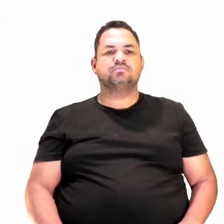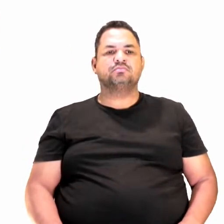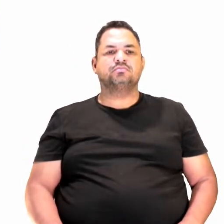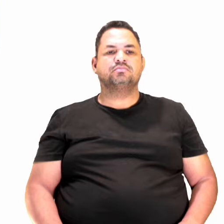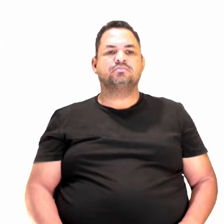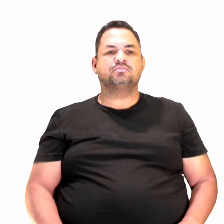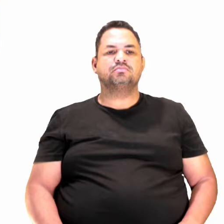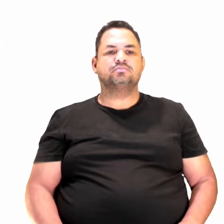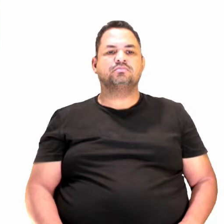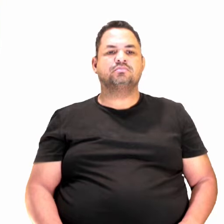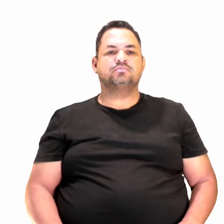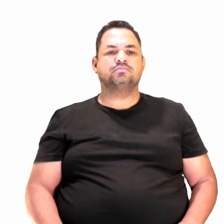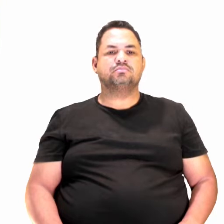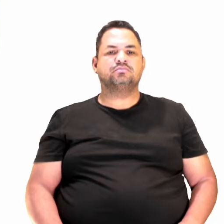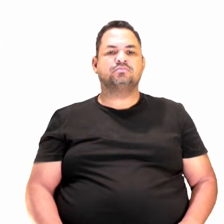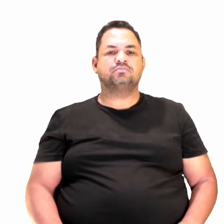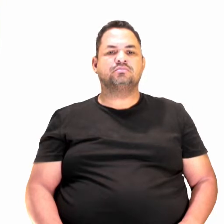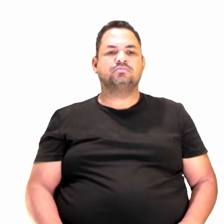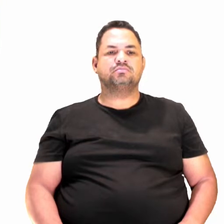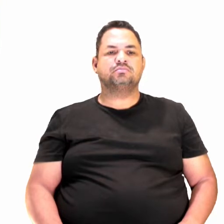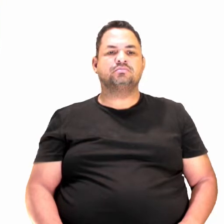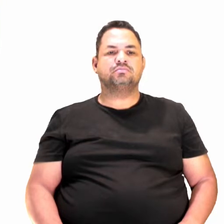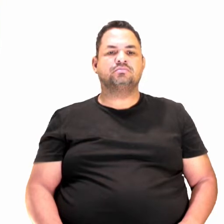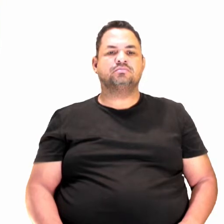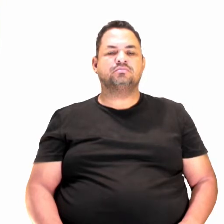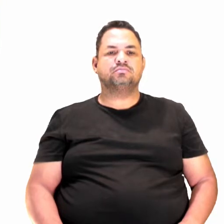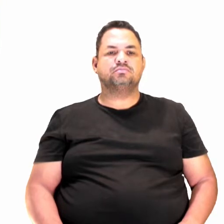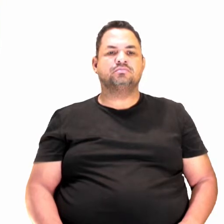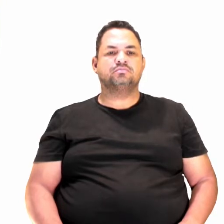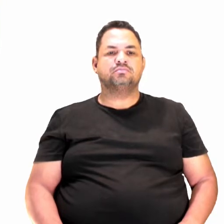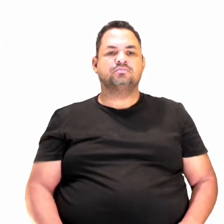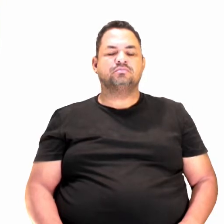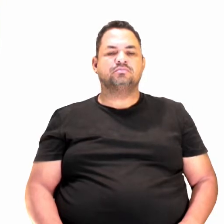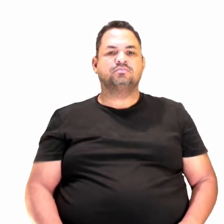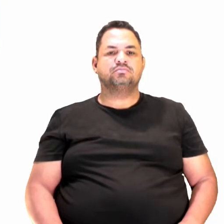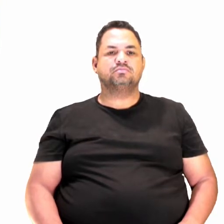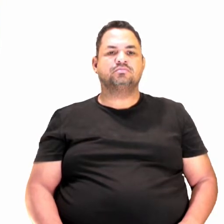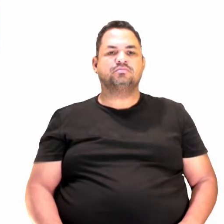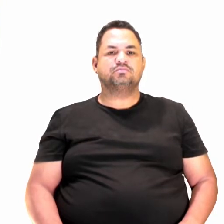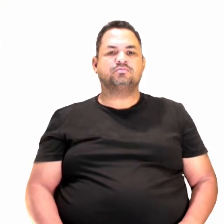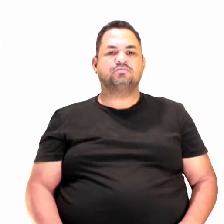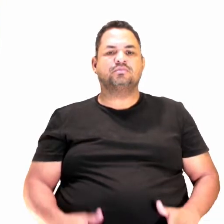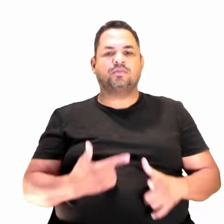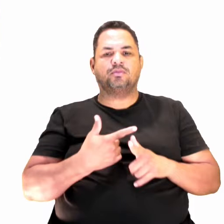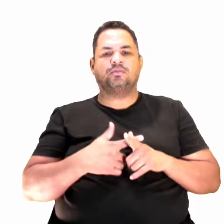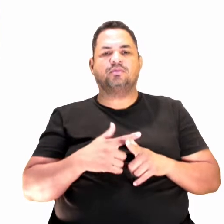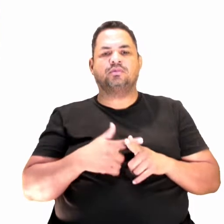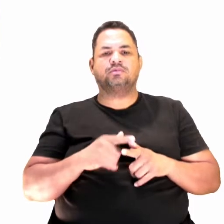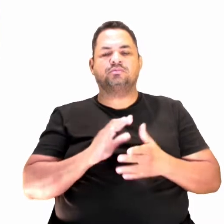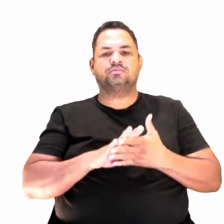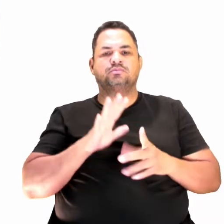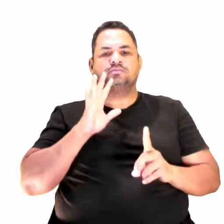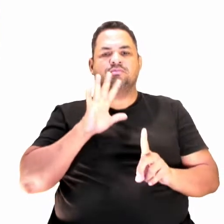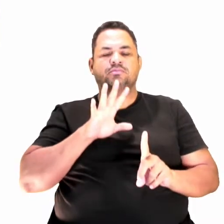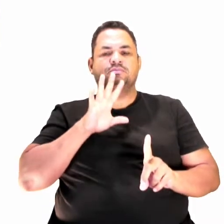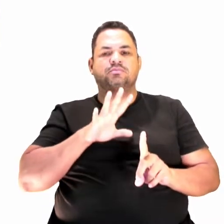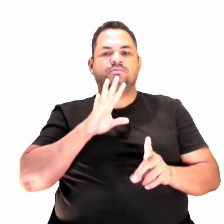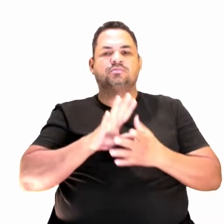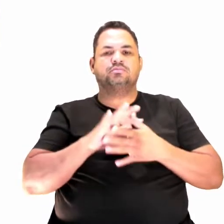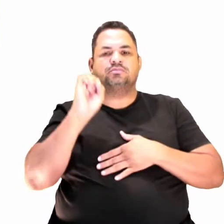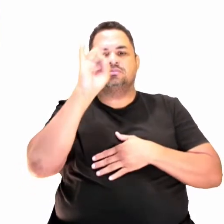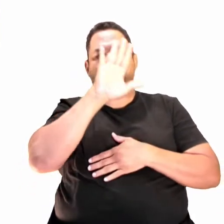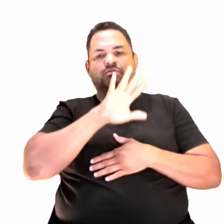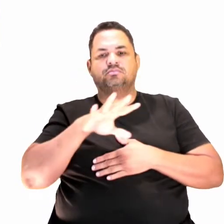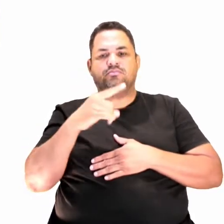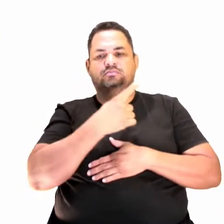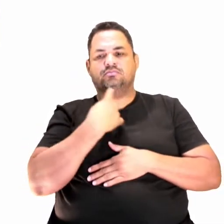A disorder that affects the image we have about ourselves. Então é uma desordem aí que afeta a imagem que